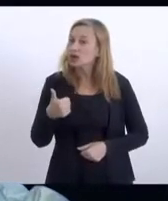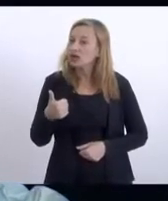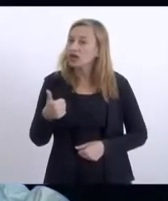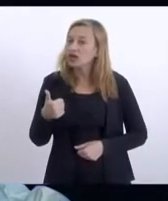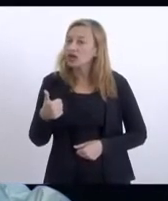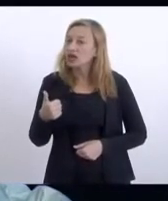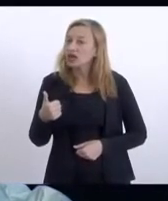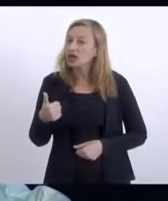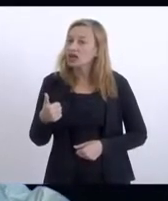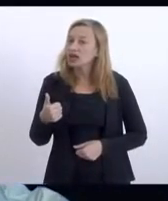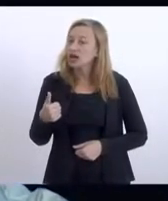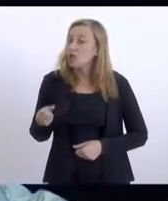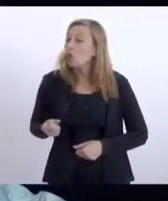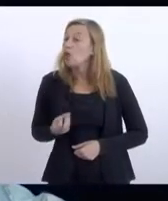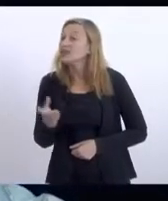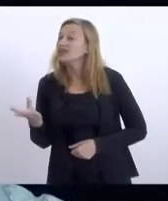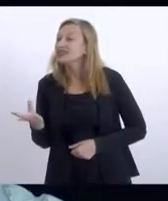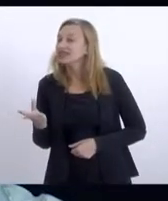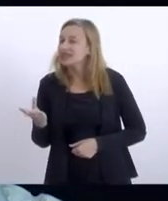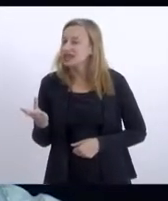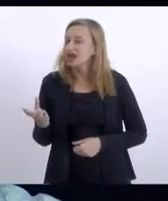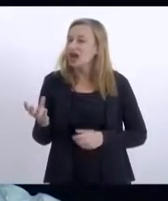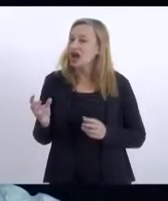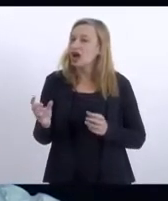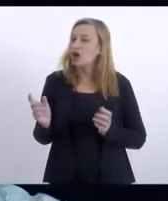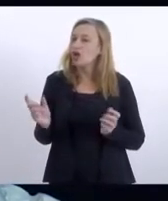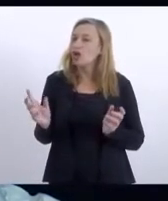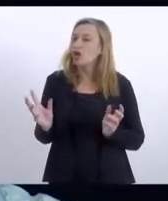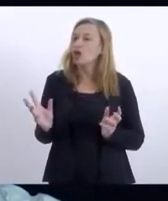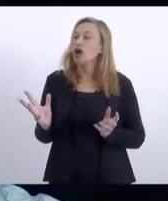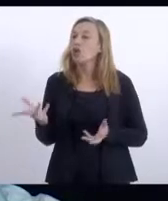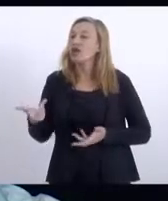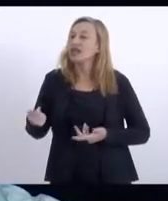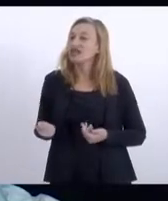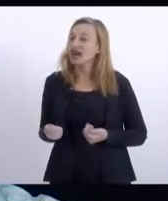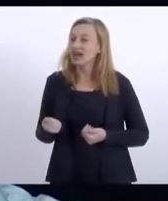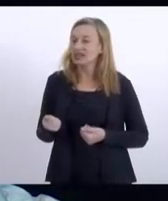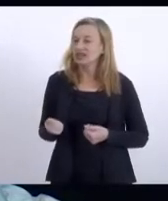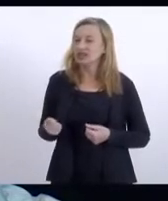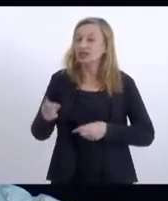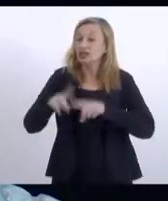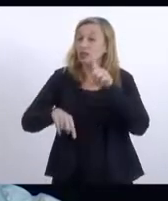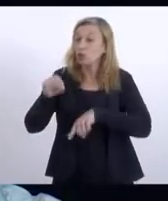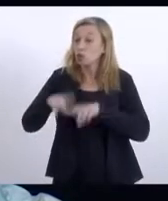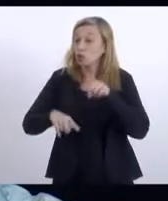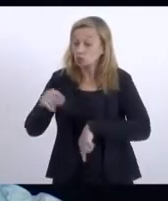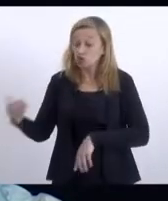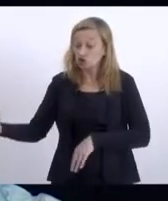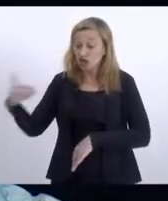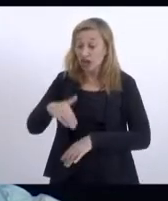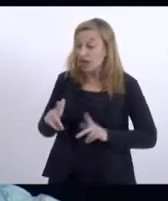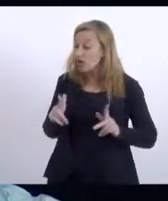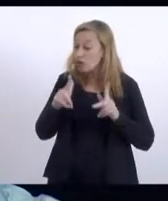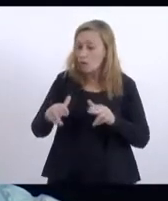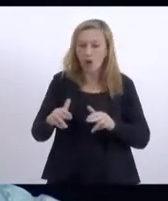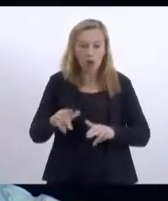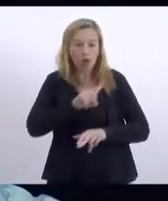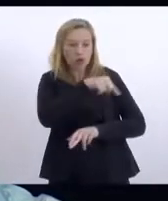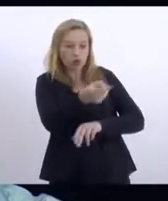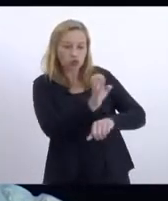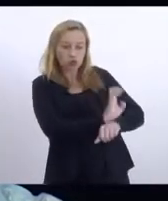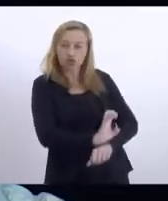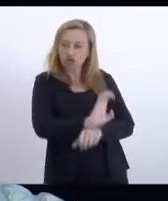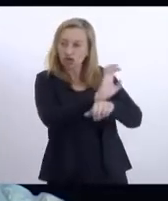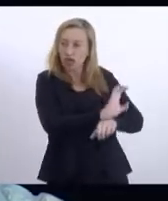não chegar no mínimo competitivo como outros estados, né, para que os produtores rurais eles possam